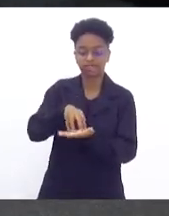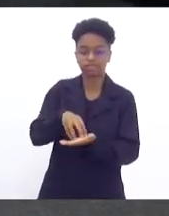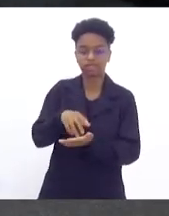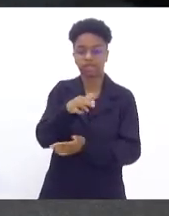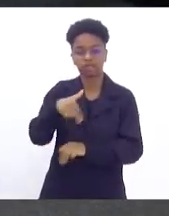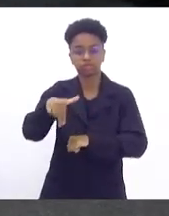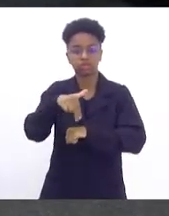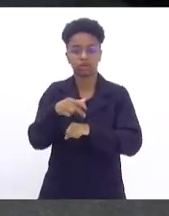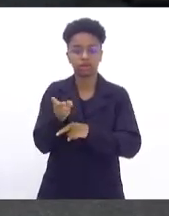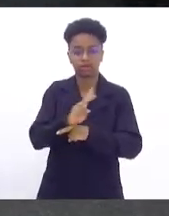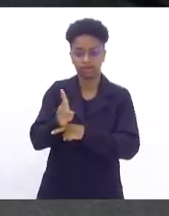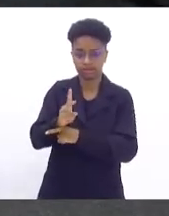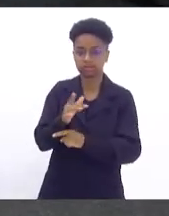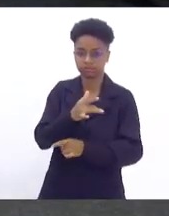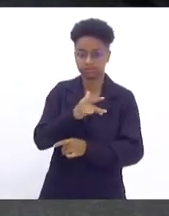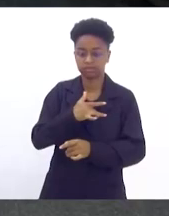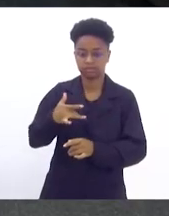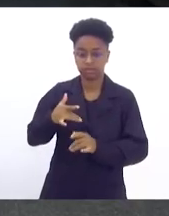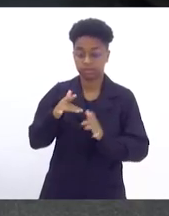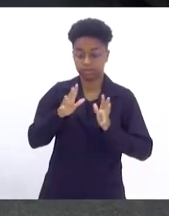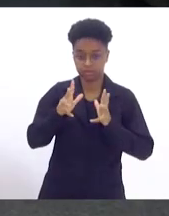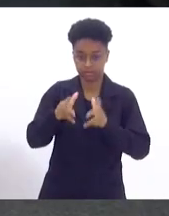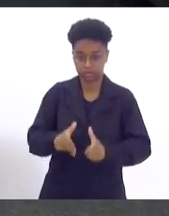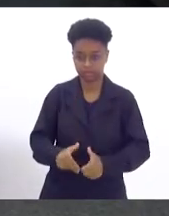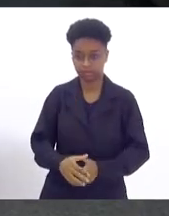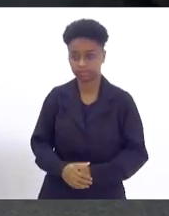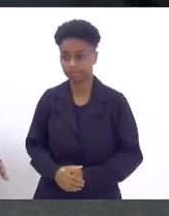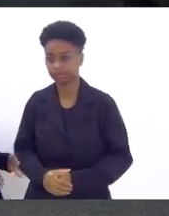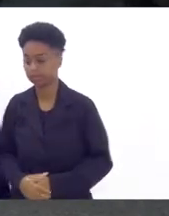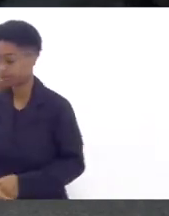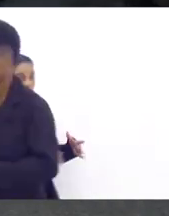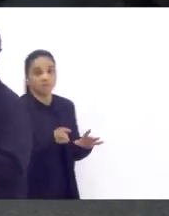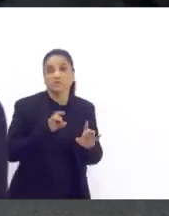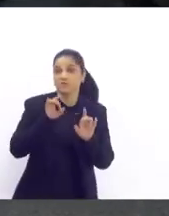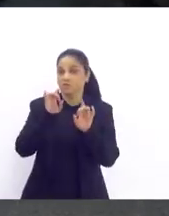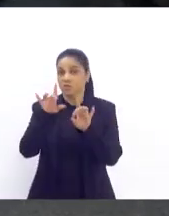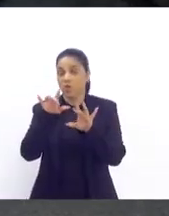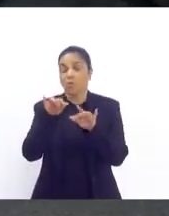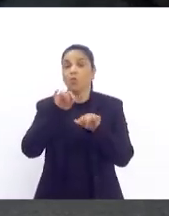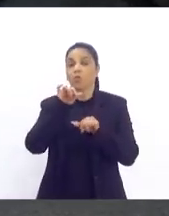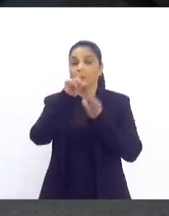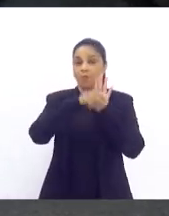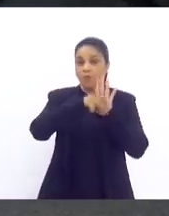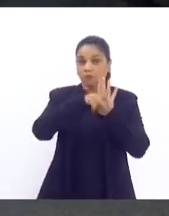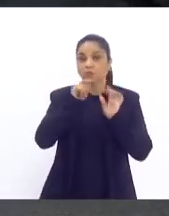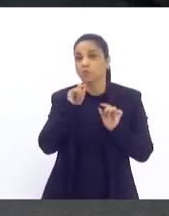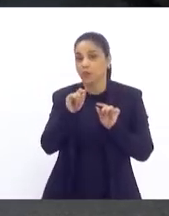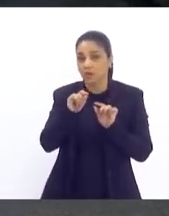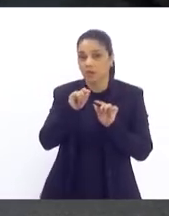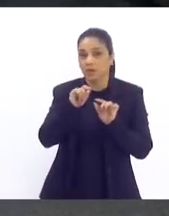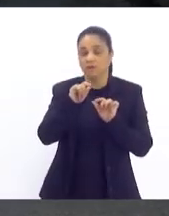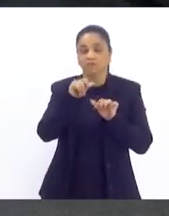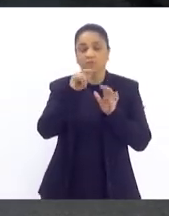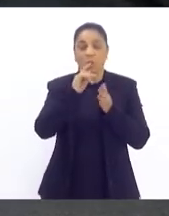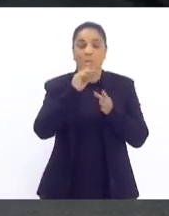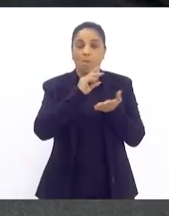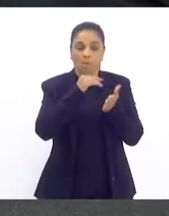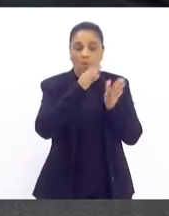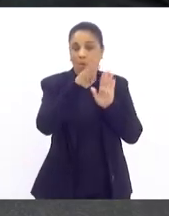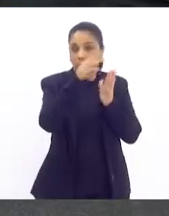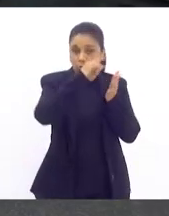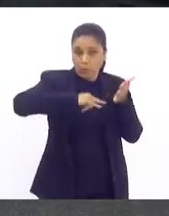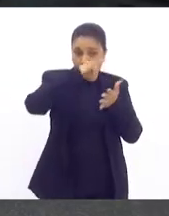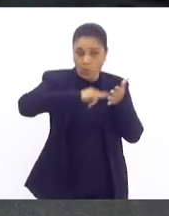e o que nós fazemos nesse projeto é tão somente transcrever para um protocolo a ser utilizado